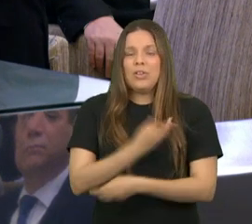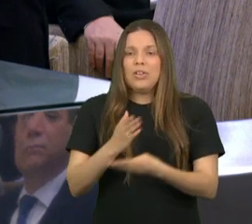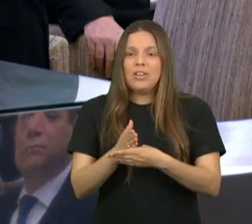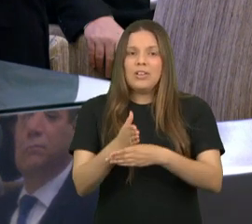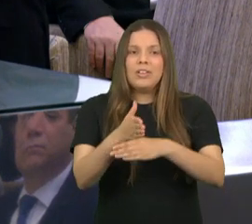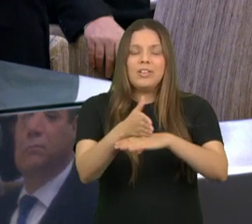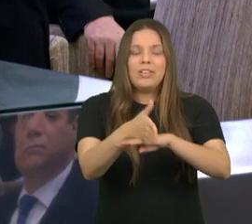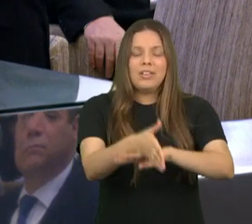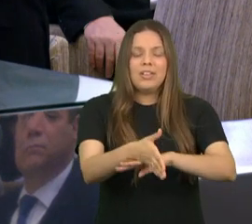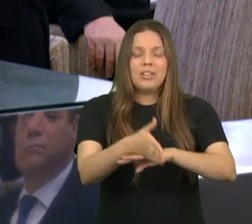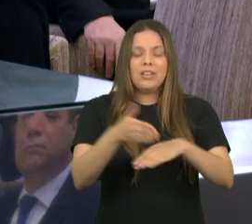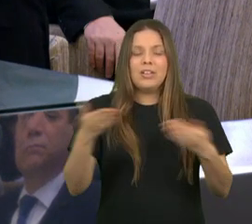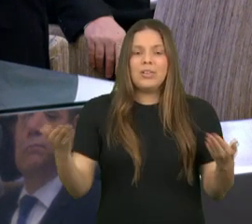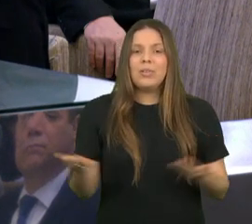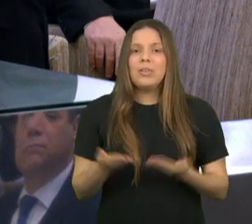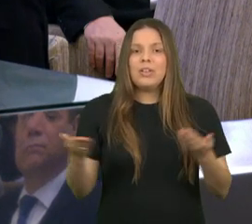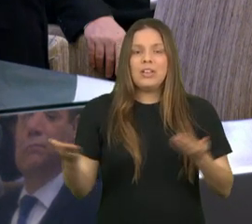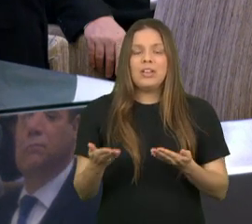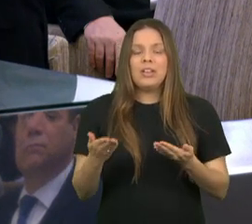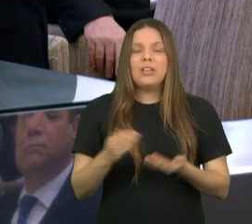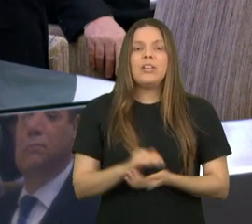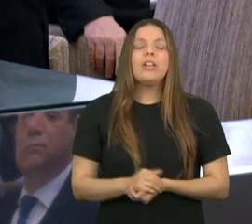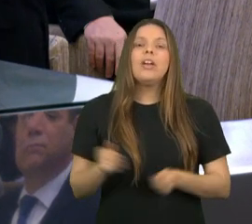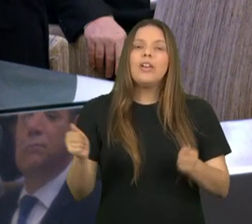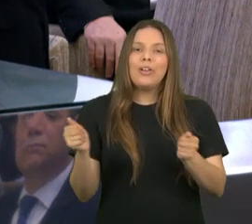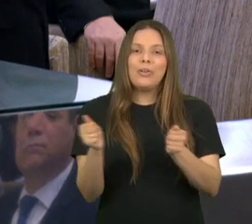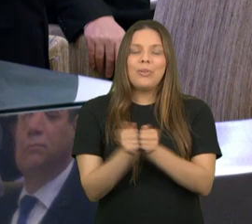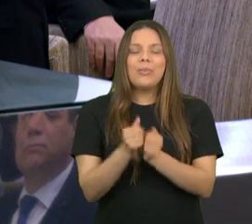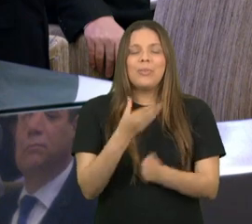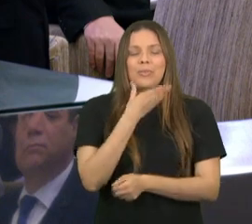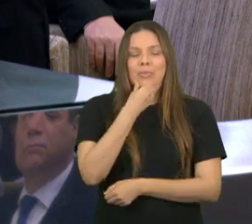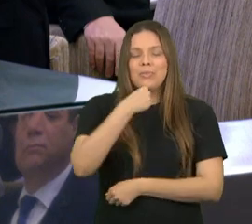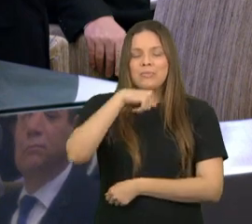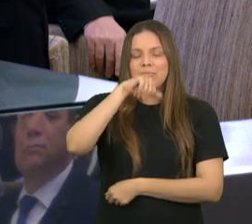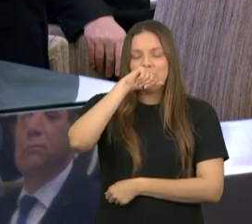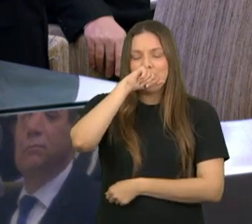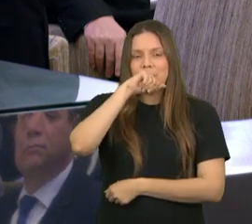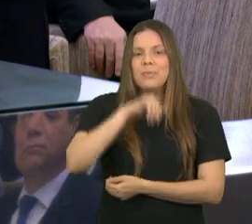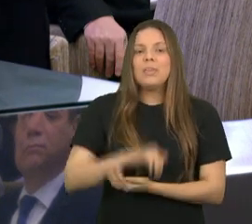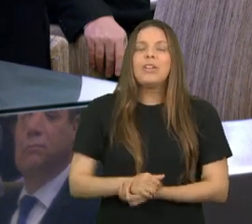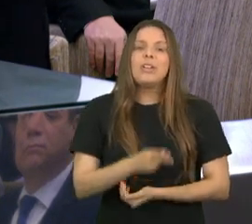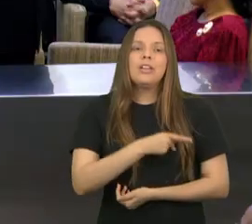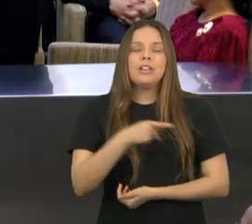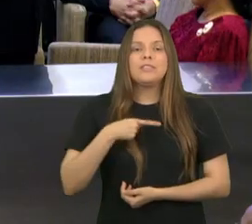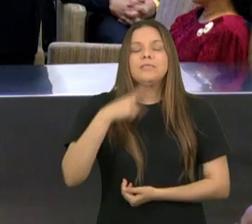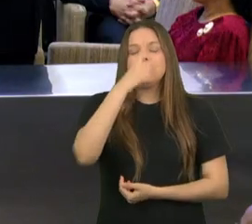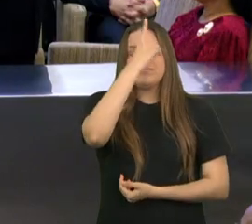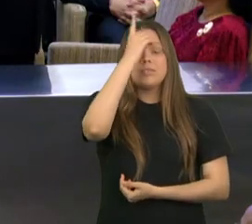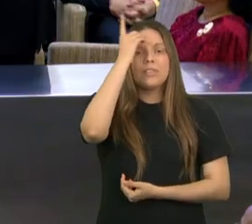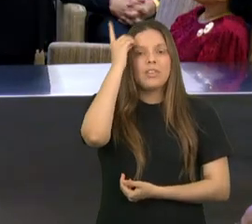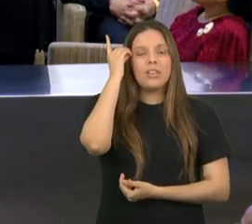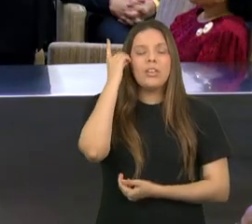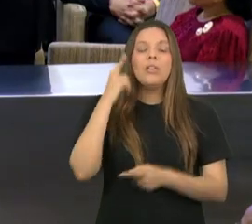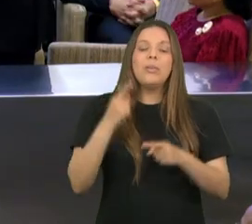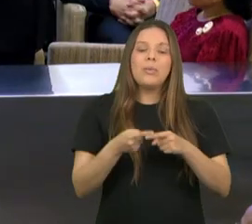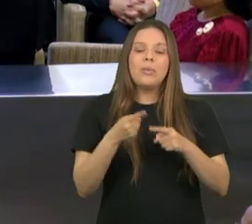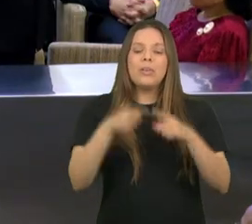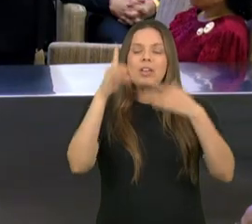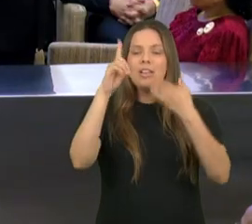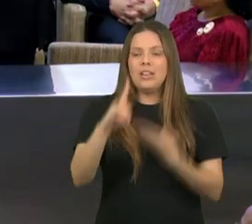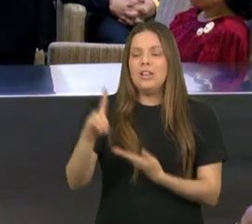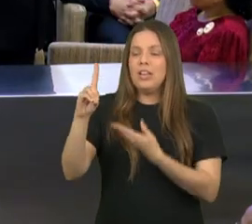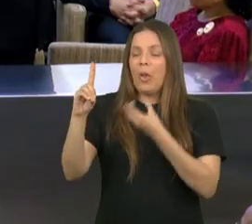aqui de cabeça erguida com o Senhor, porque Deus é bom, Deus é